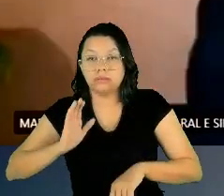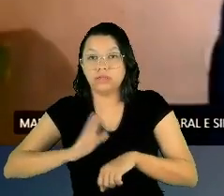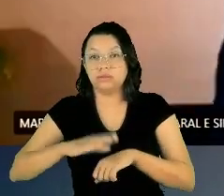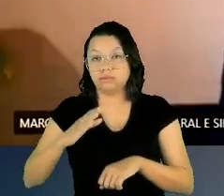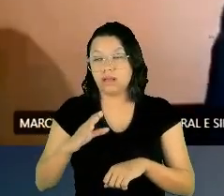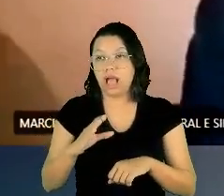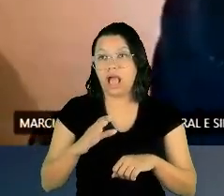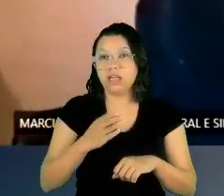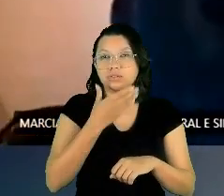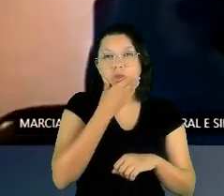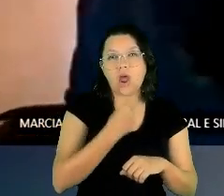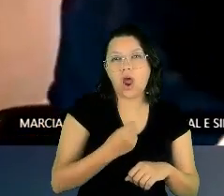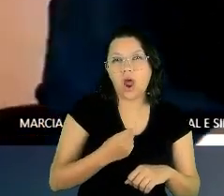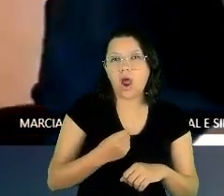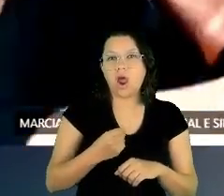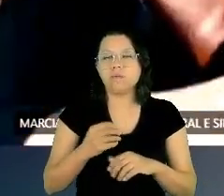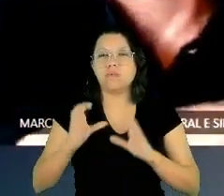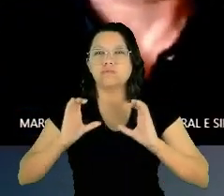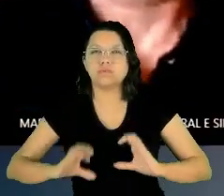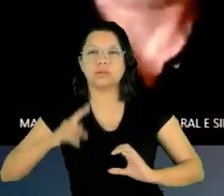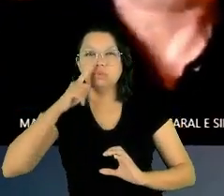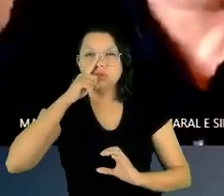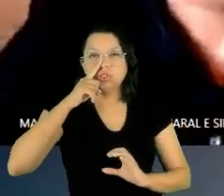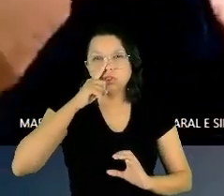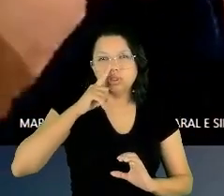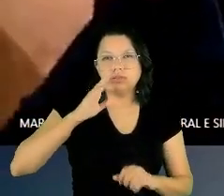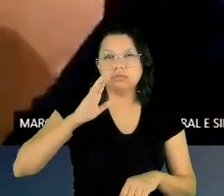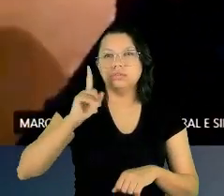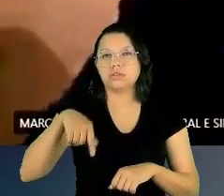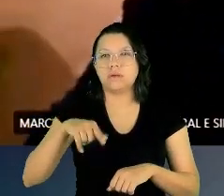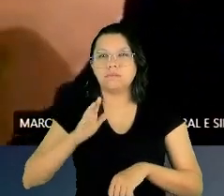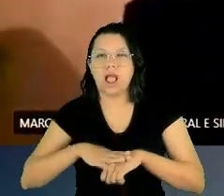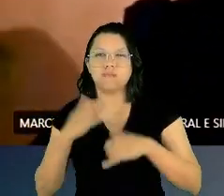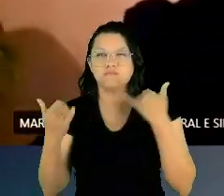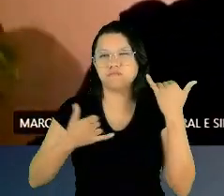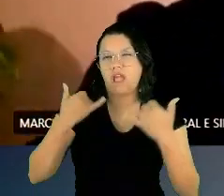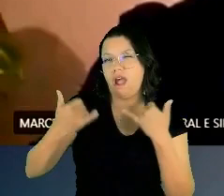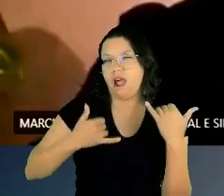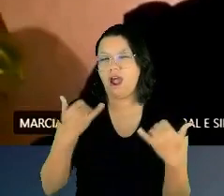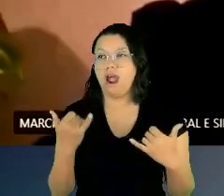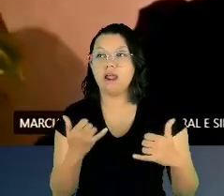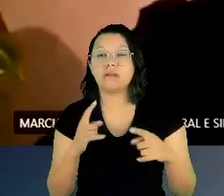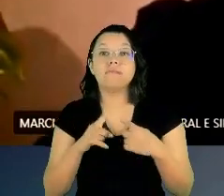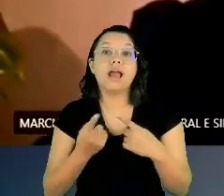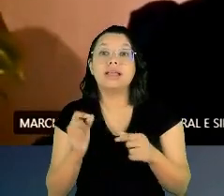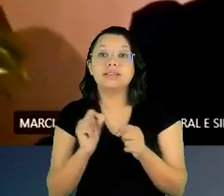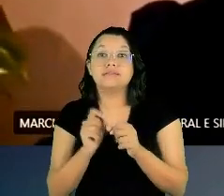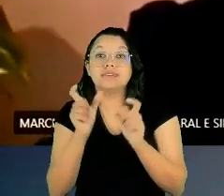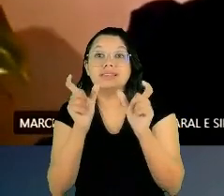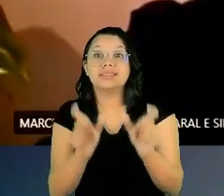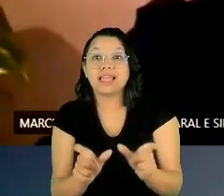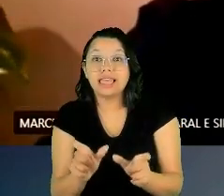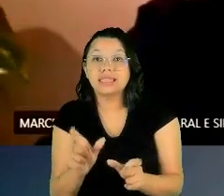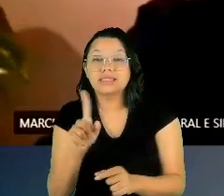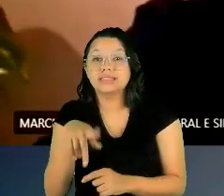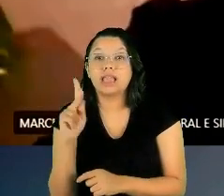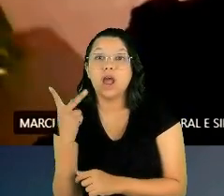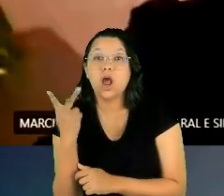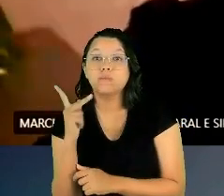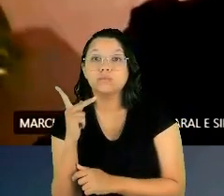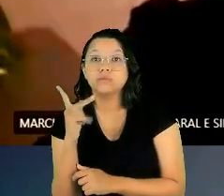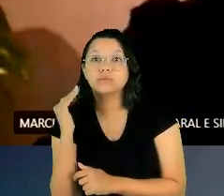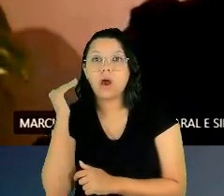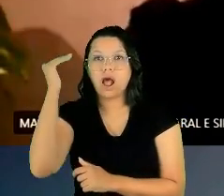masculinizados, vamos assim dizer, no sentido de serem comportamento mais de risco, desde crianças já são mais molecas, mas isso não vai fazer delas